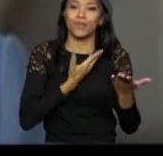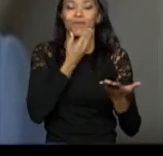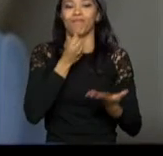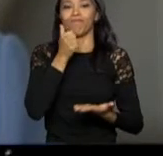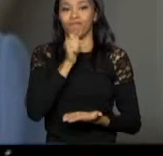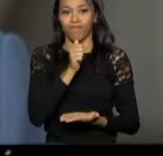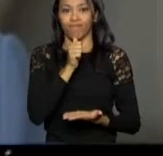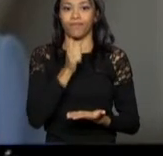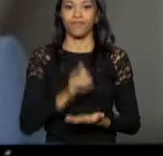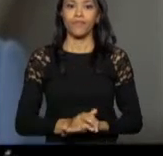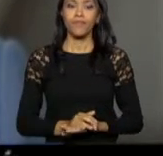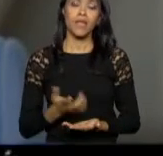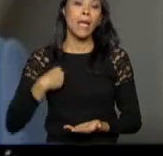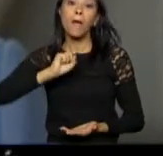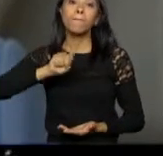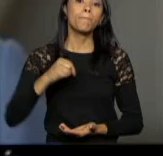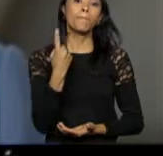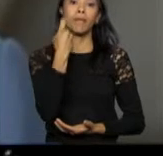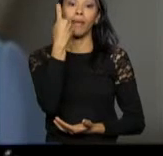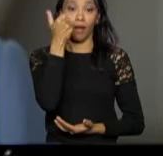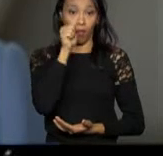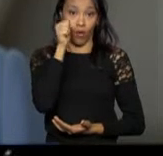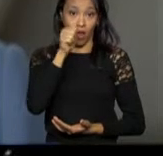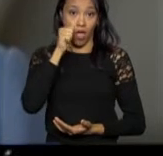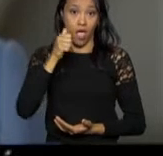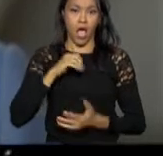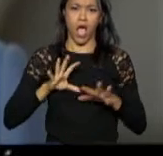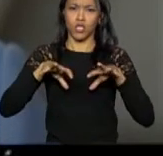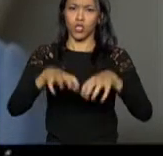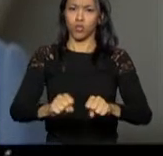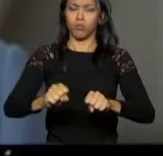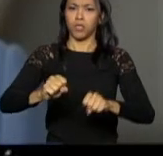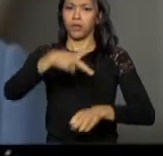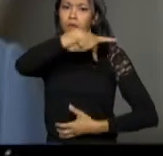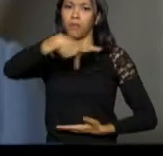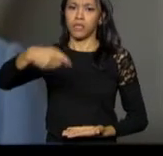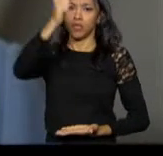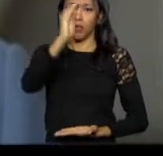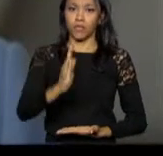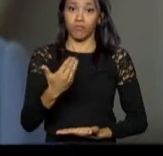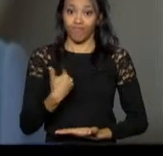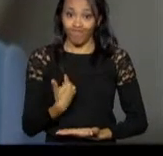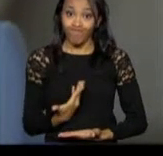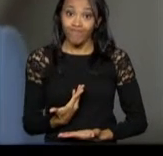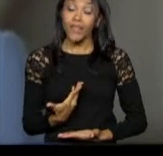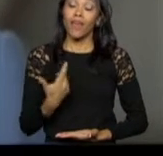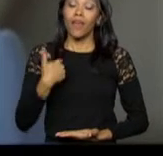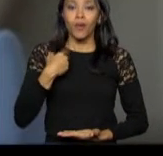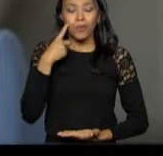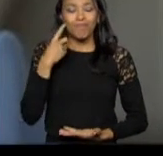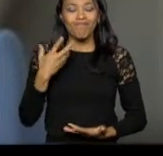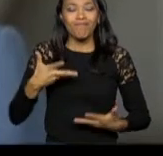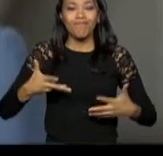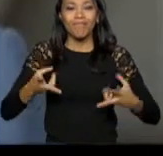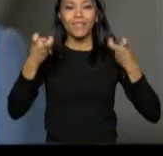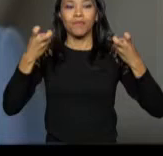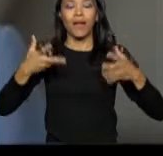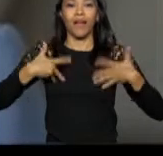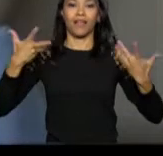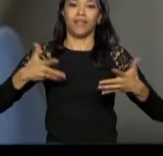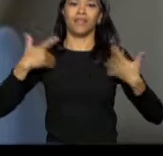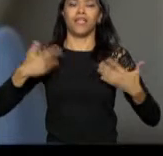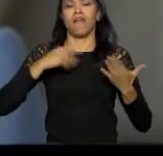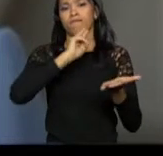amigos, como a primeira mulher a ocupar a presidência do país, vejo com imensa alegria